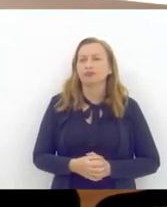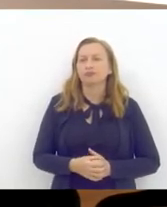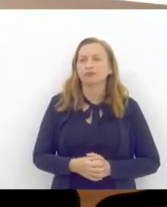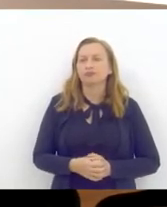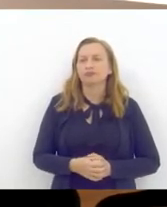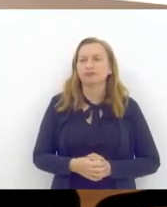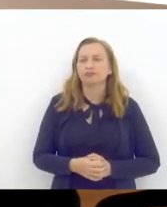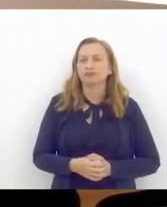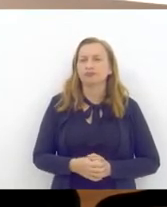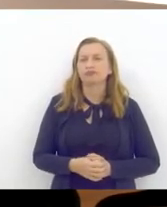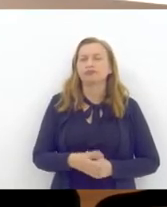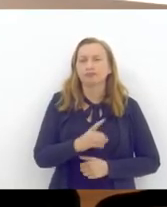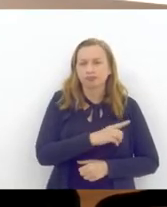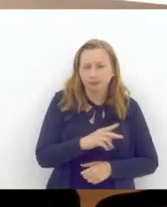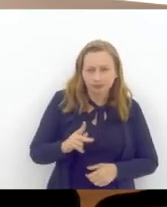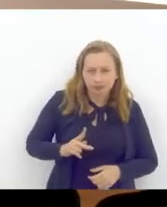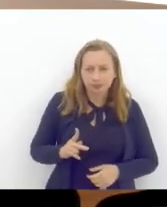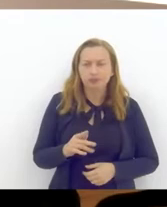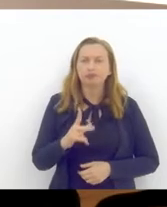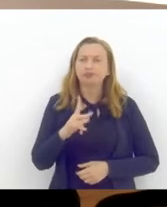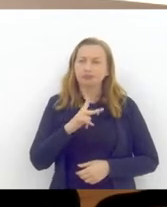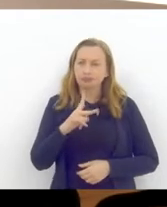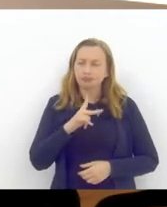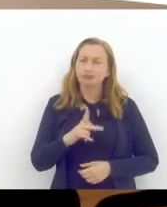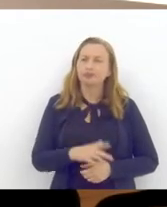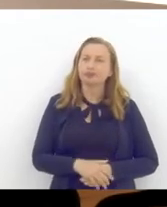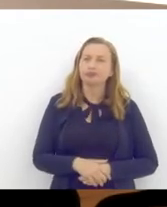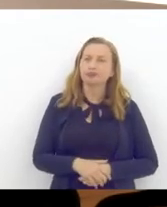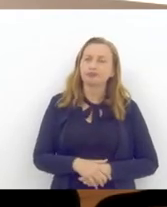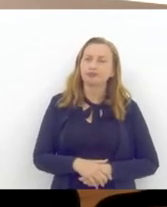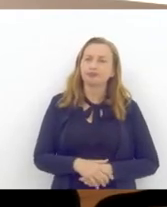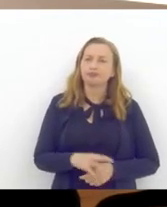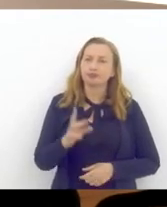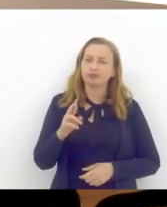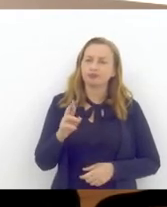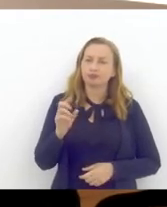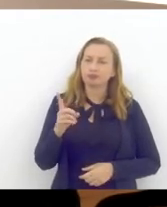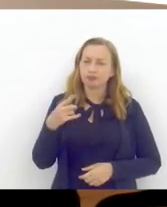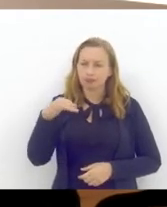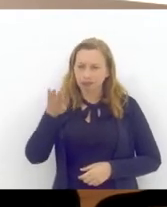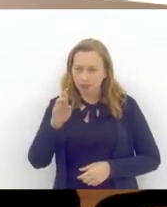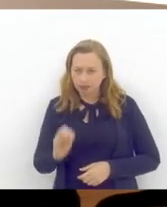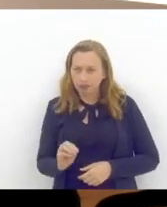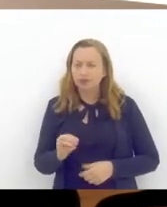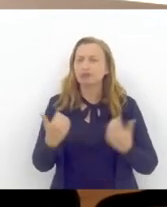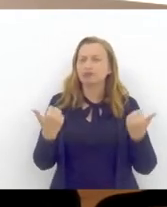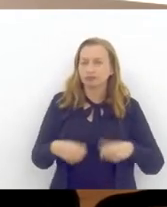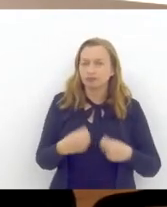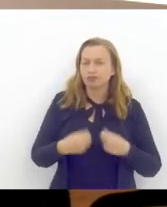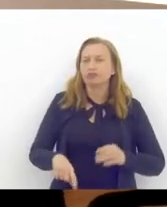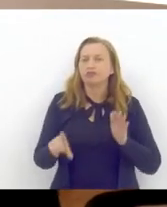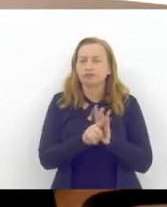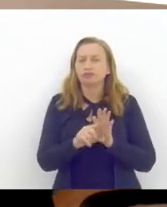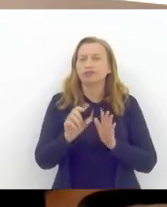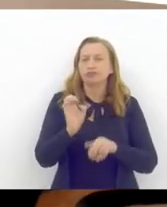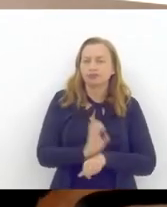minha posição da Defensoria Pública, pessoalmente aqui, do Rodrigo Azambuja, de que há necessidade da lei estadual,